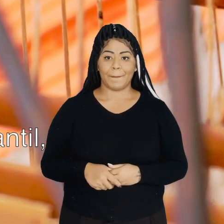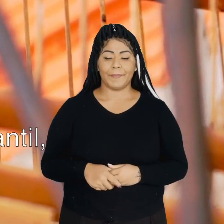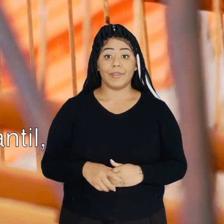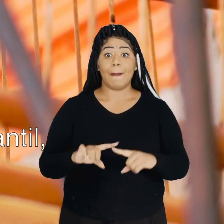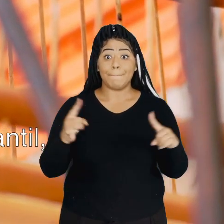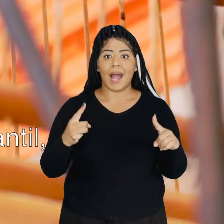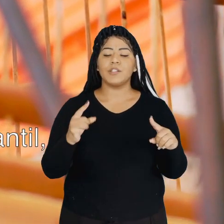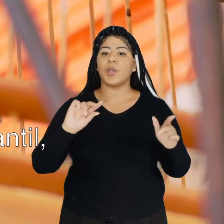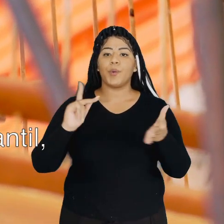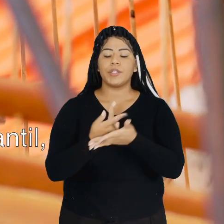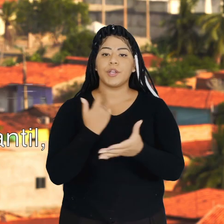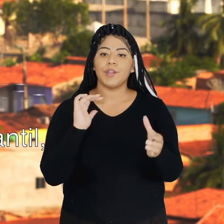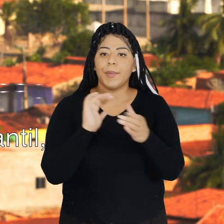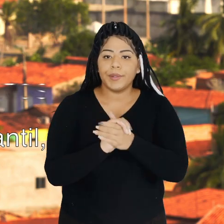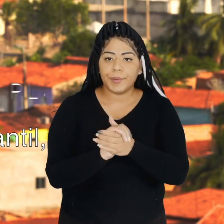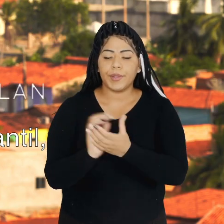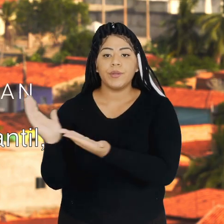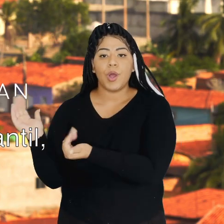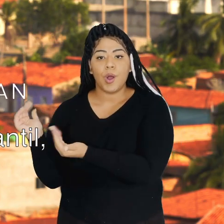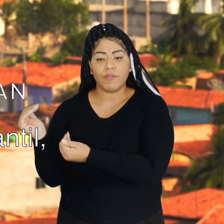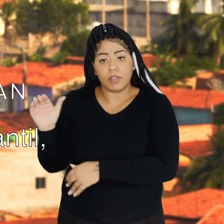As consequências do casamento infantil, na verdade,